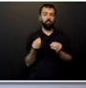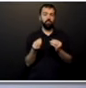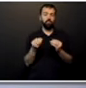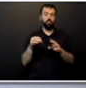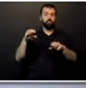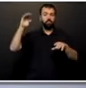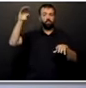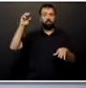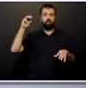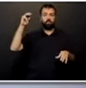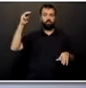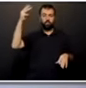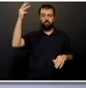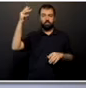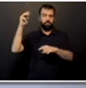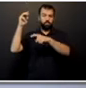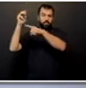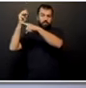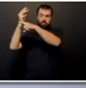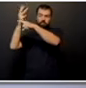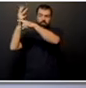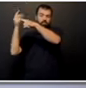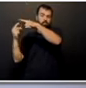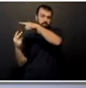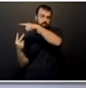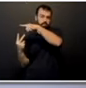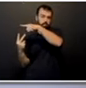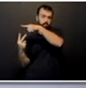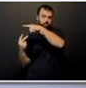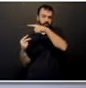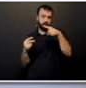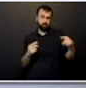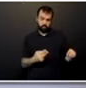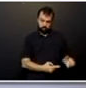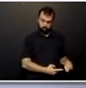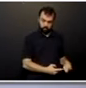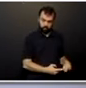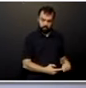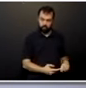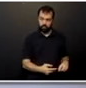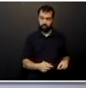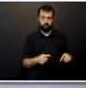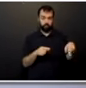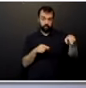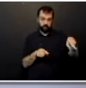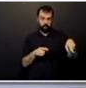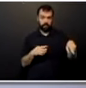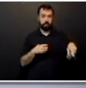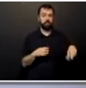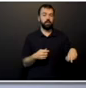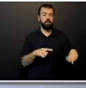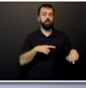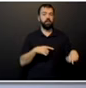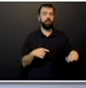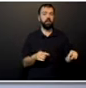2 se heloísa tem 1,20 qual é a altura de lucas